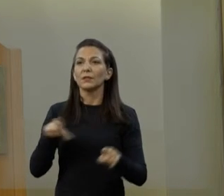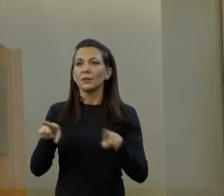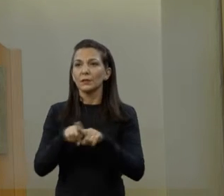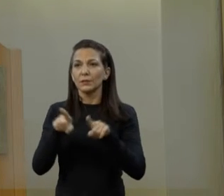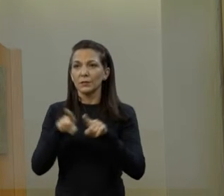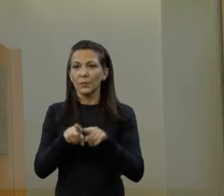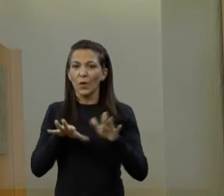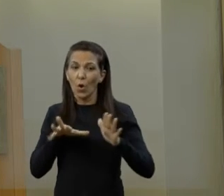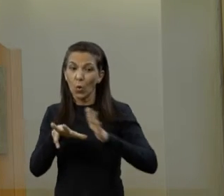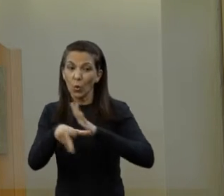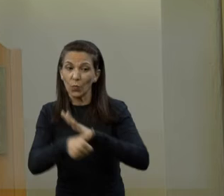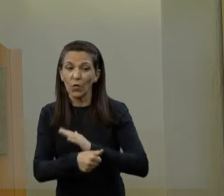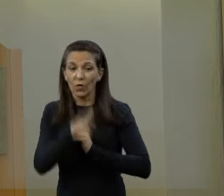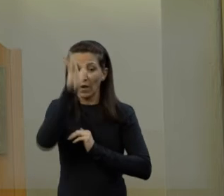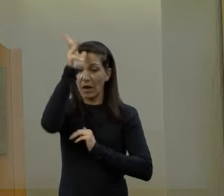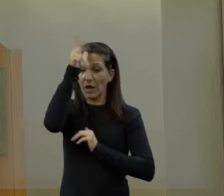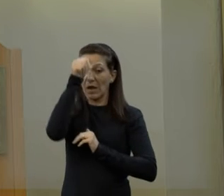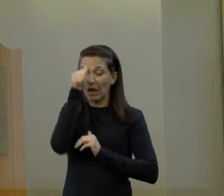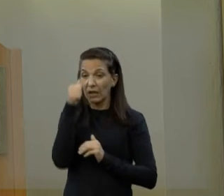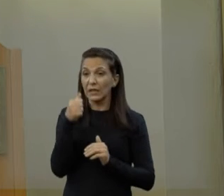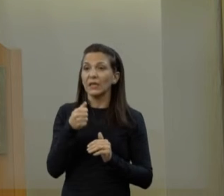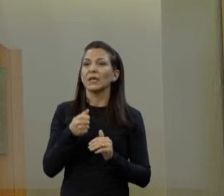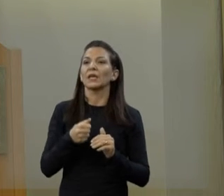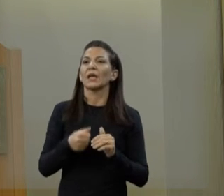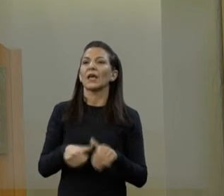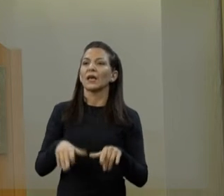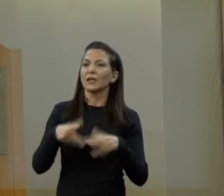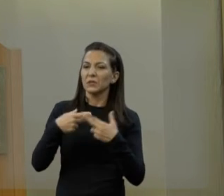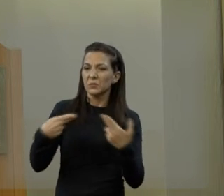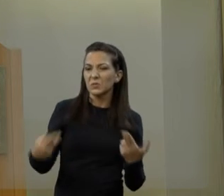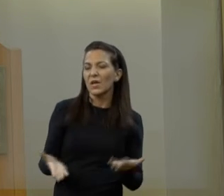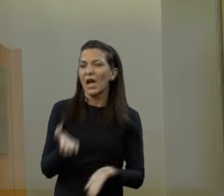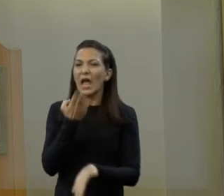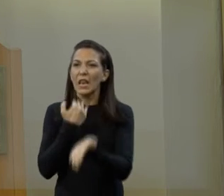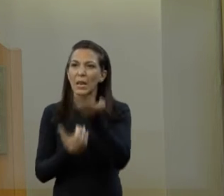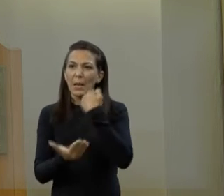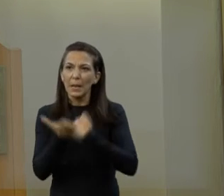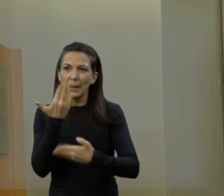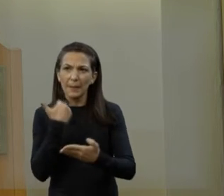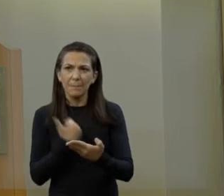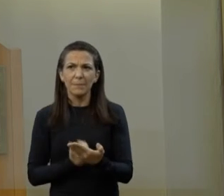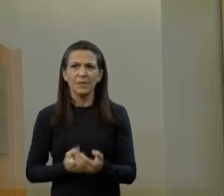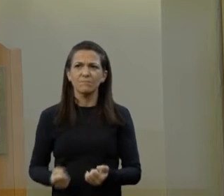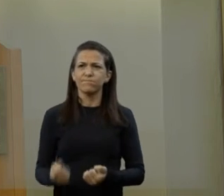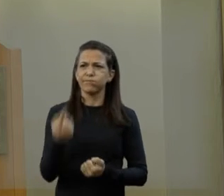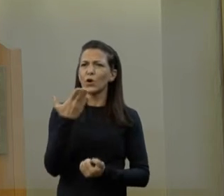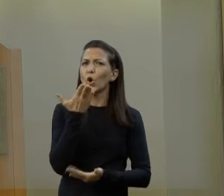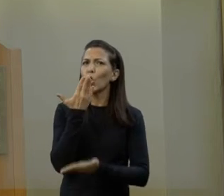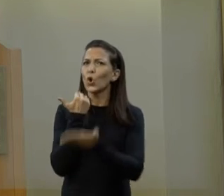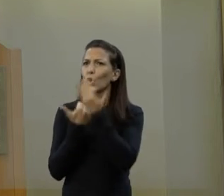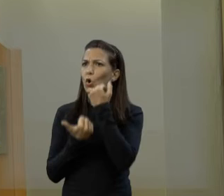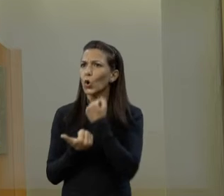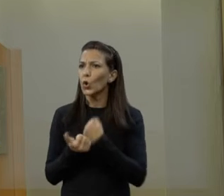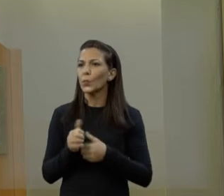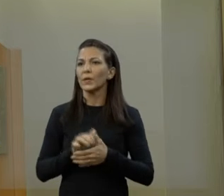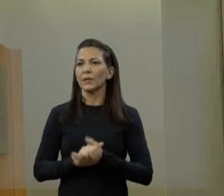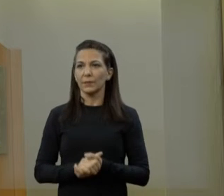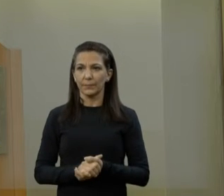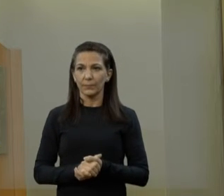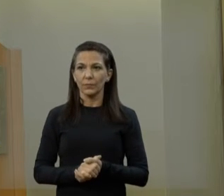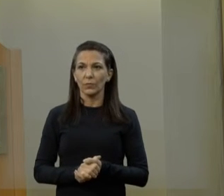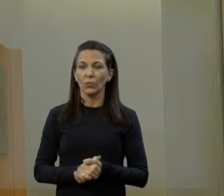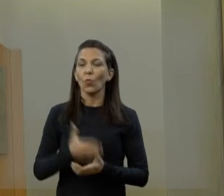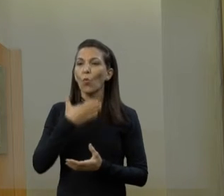também os furtos de galinha as cabras de gêneros alimentícios olha que absurdo comida o